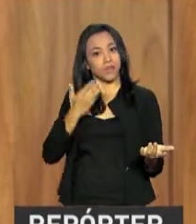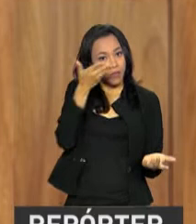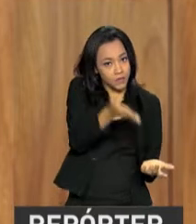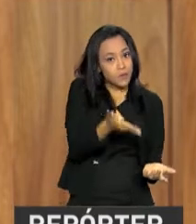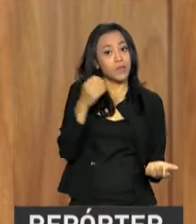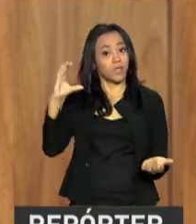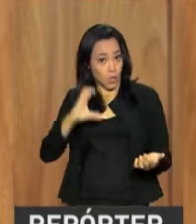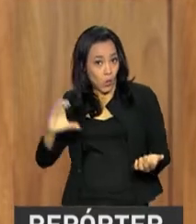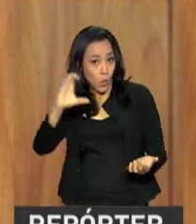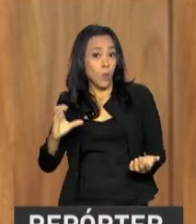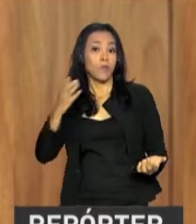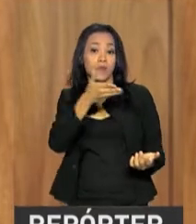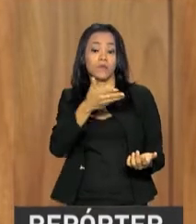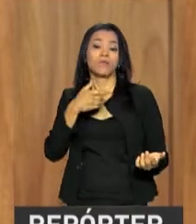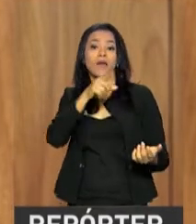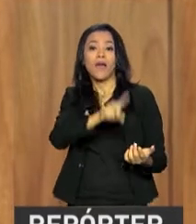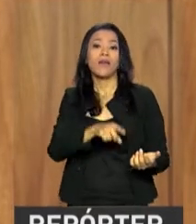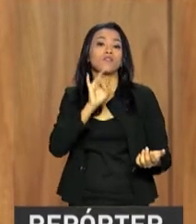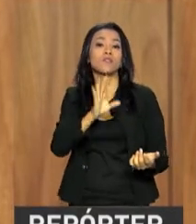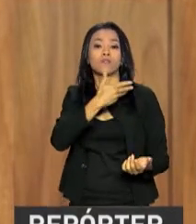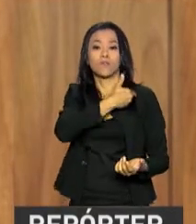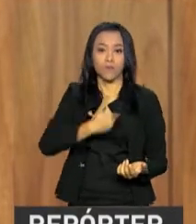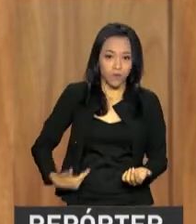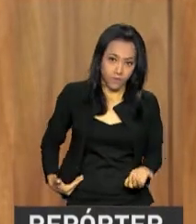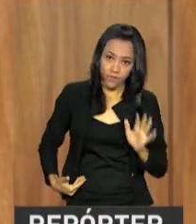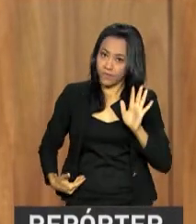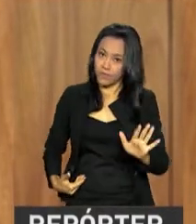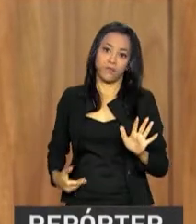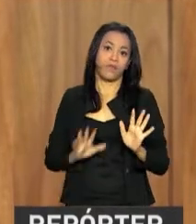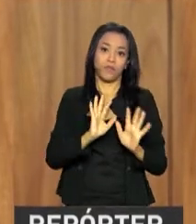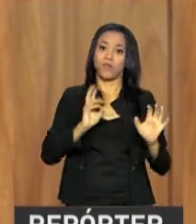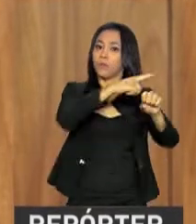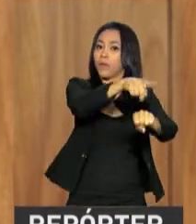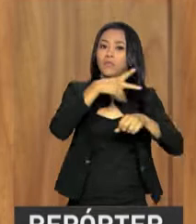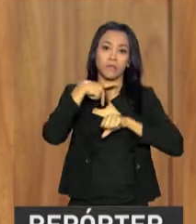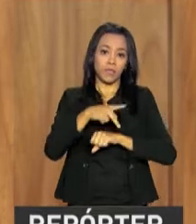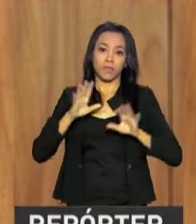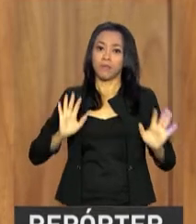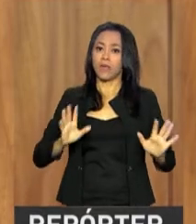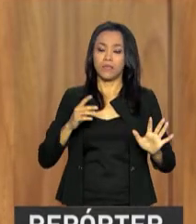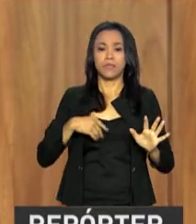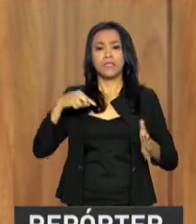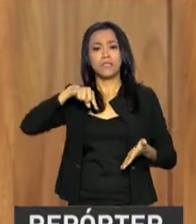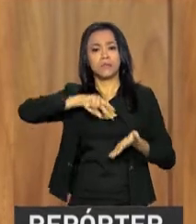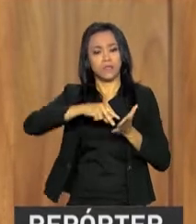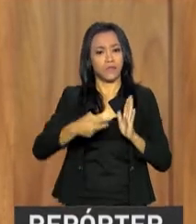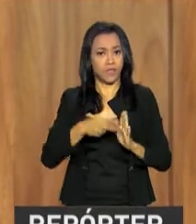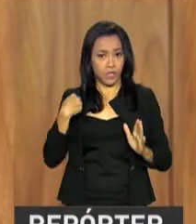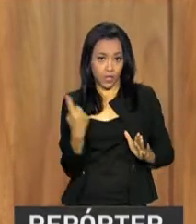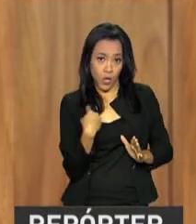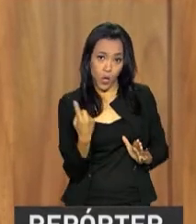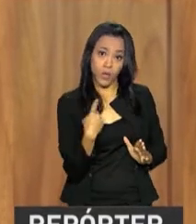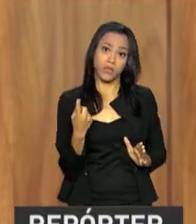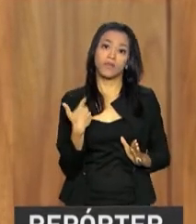da colômbia é uma relação institucional é de estado a estado mas não significa que nós